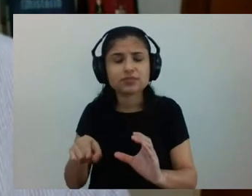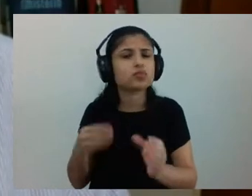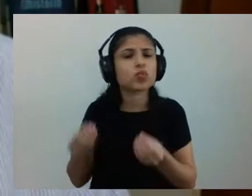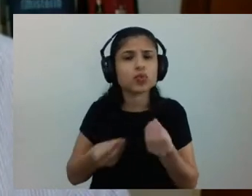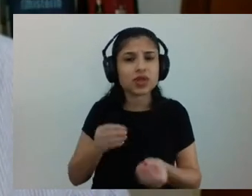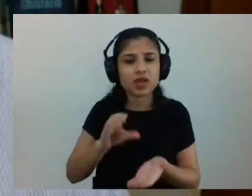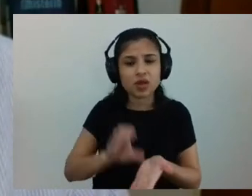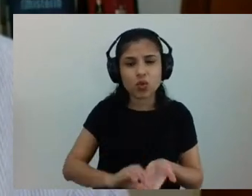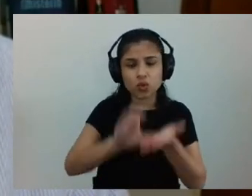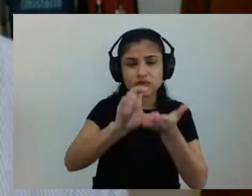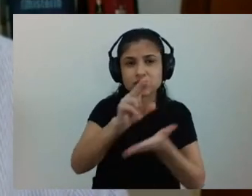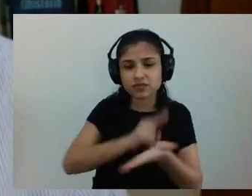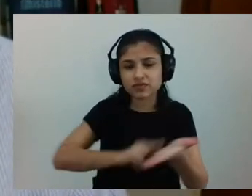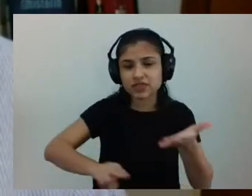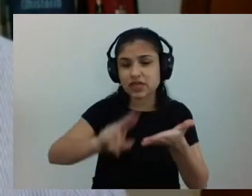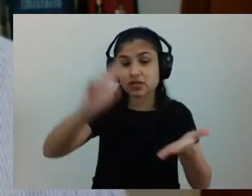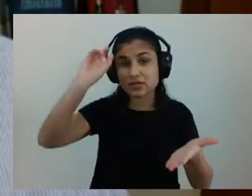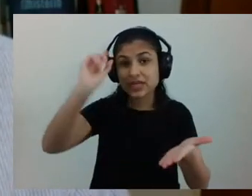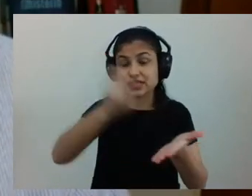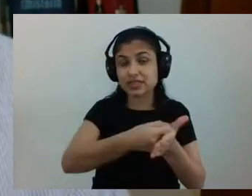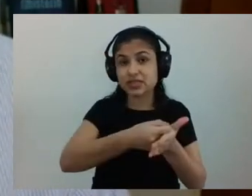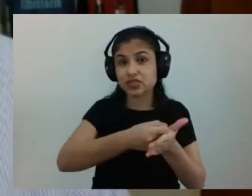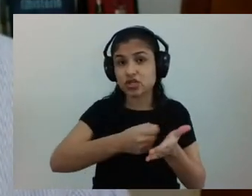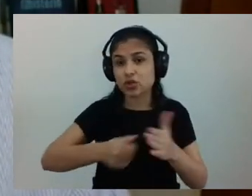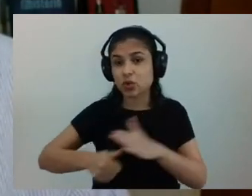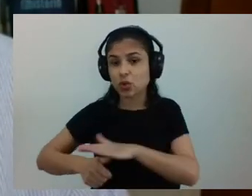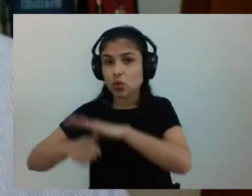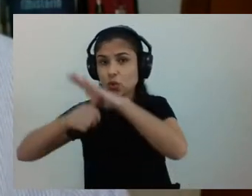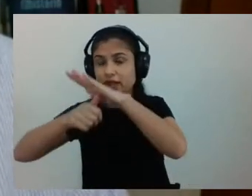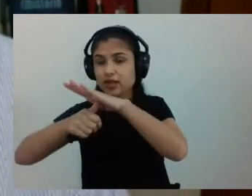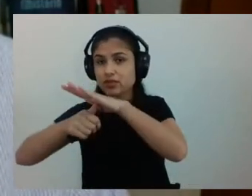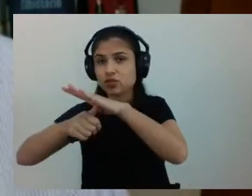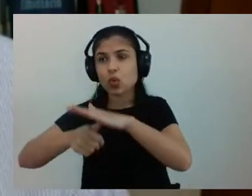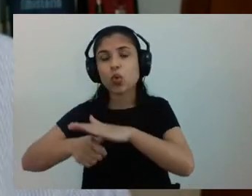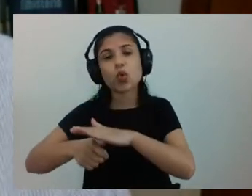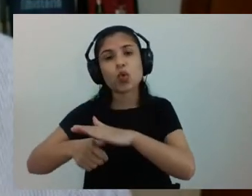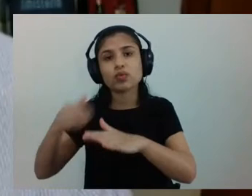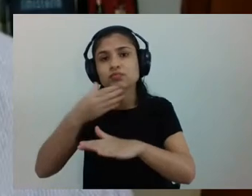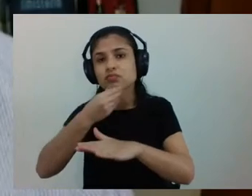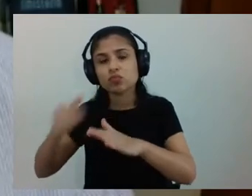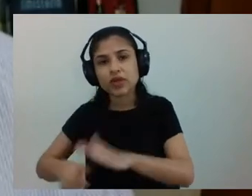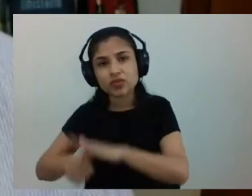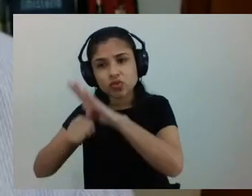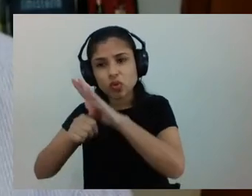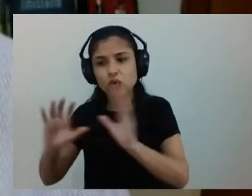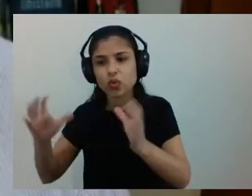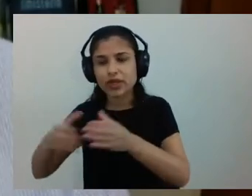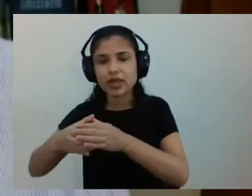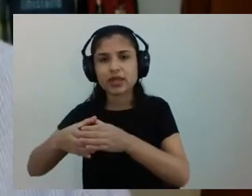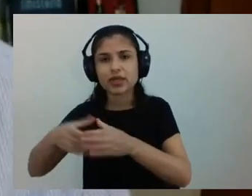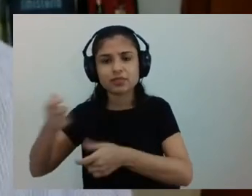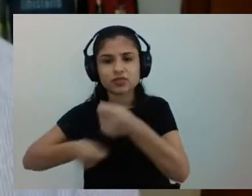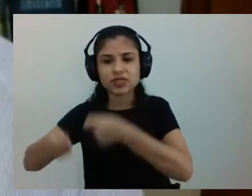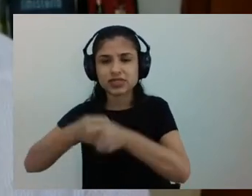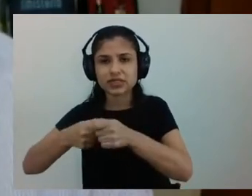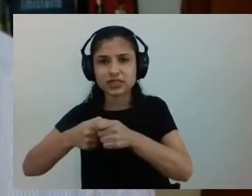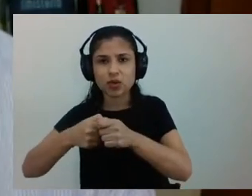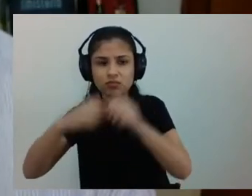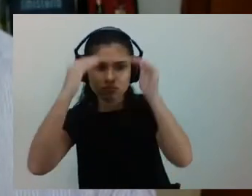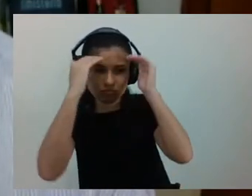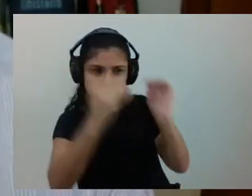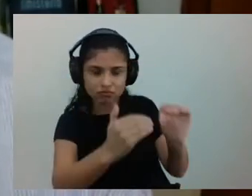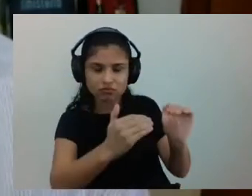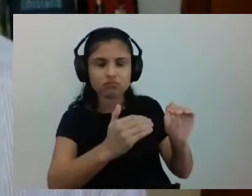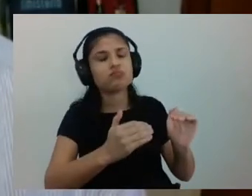as coisas e o reitor, a equipe, obedece e trabalha. Esse